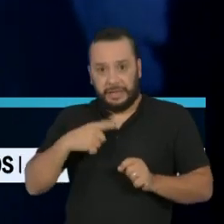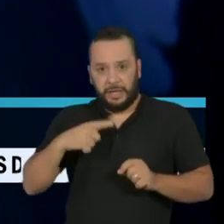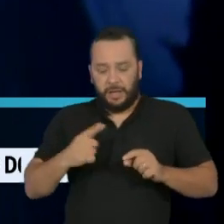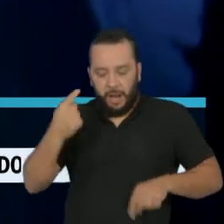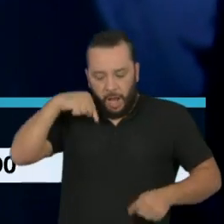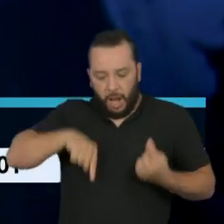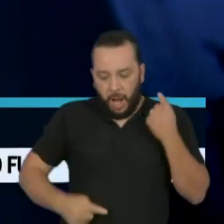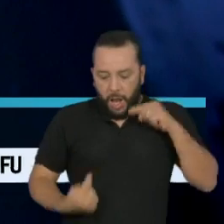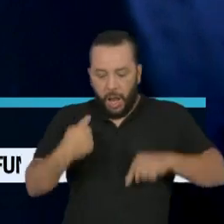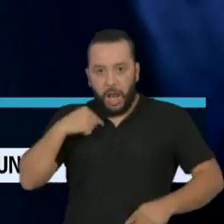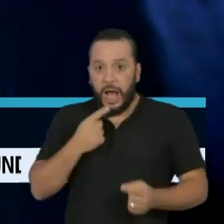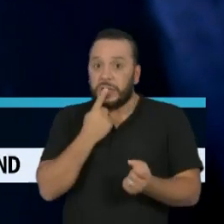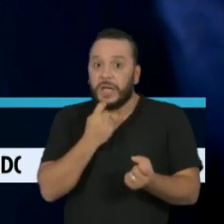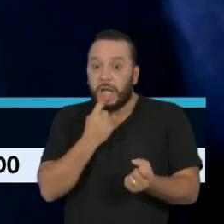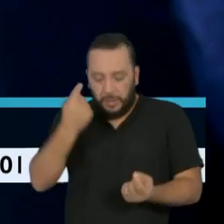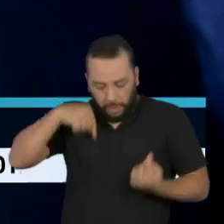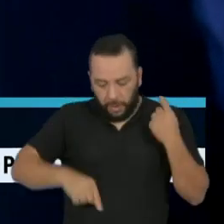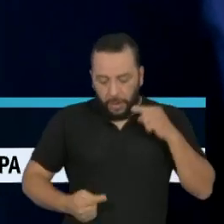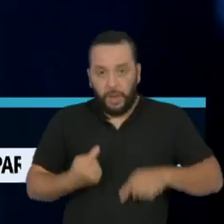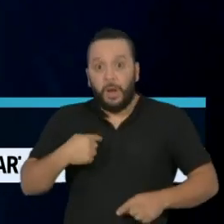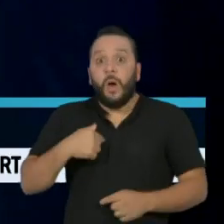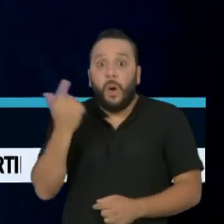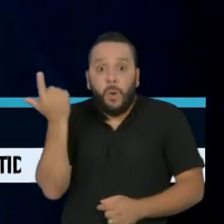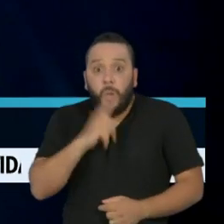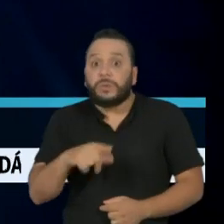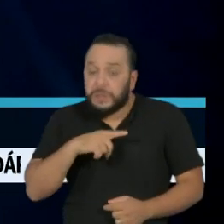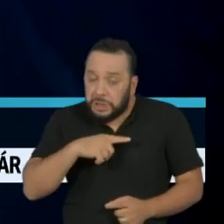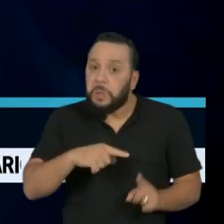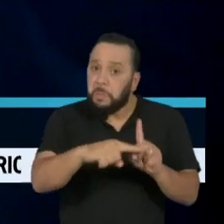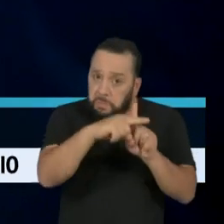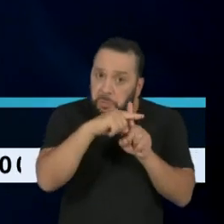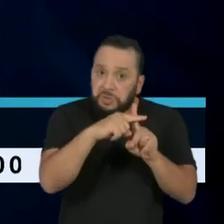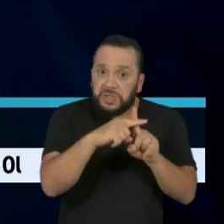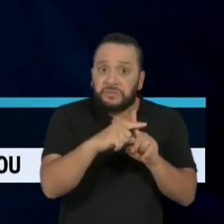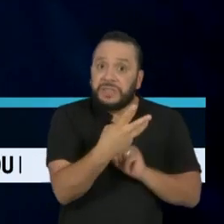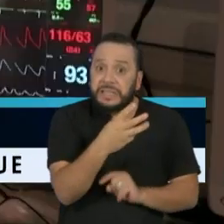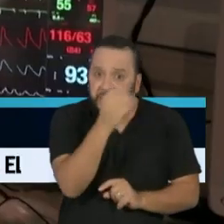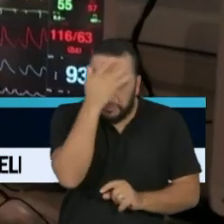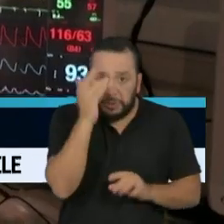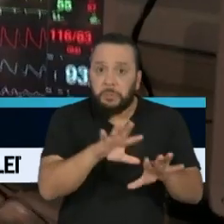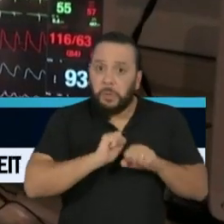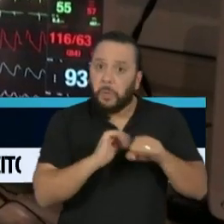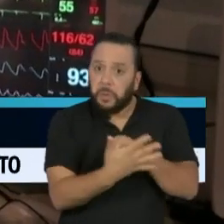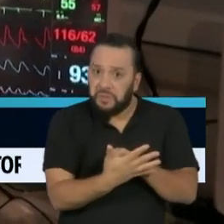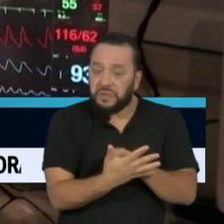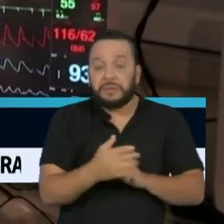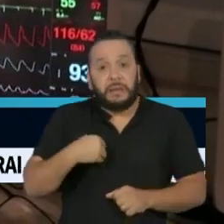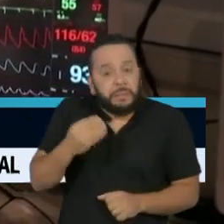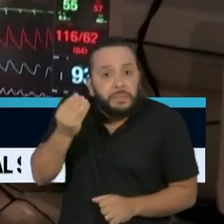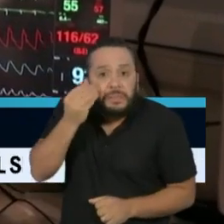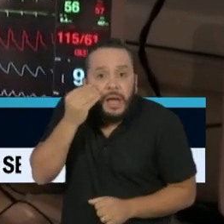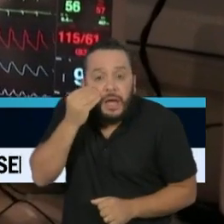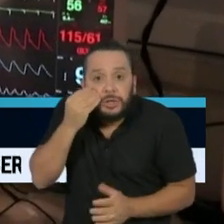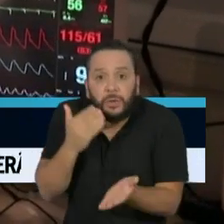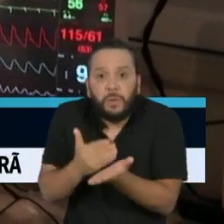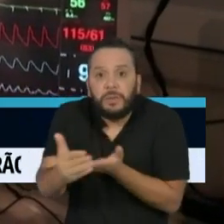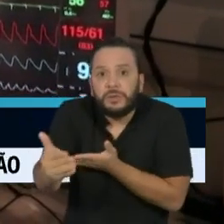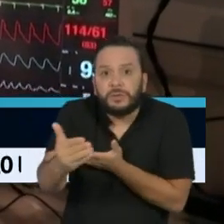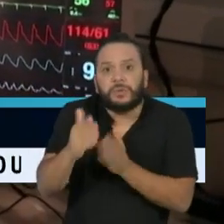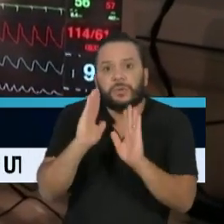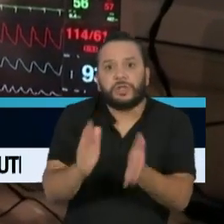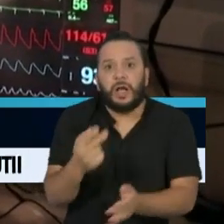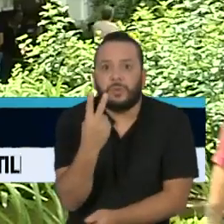resultados positivos em 30 pacientes diagnosticados com o novo coronavírus. O teste experimental começou há pouco mais